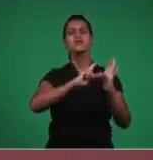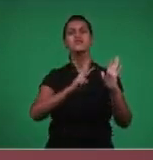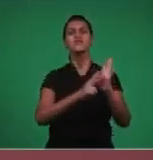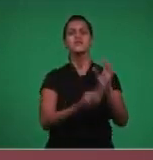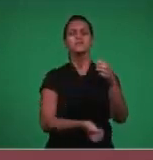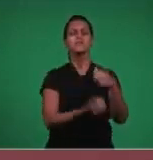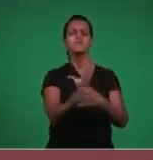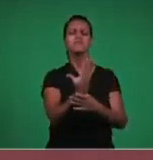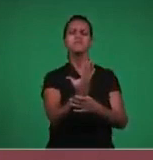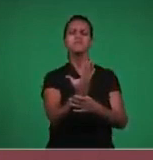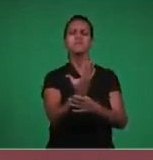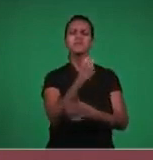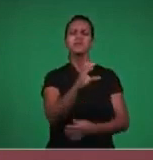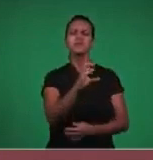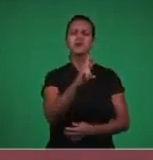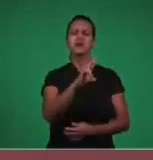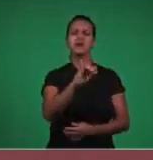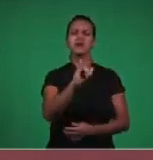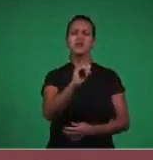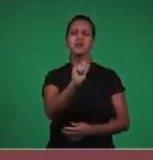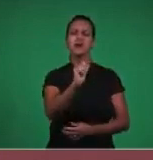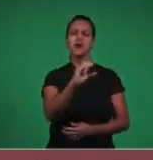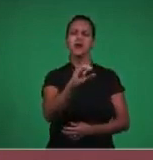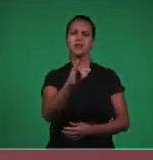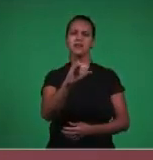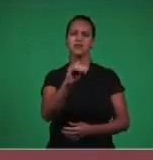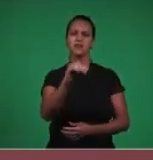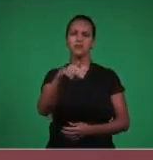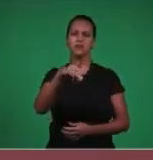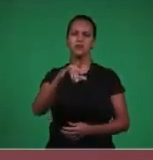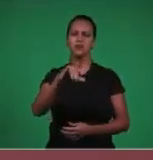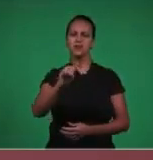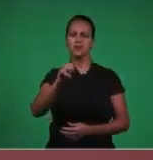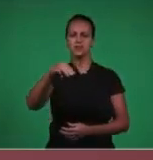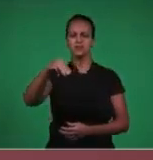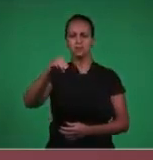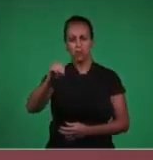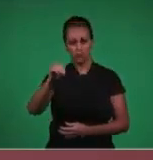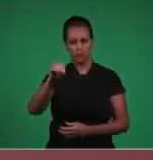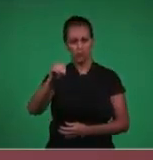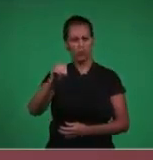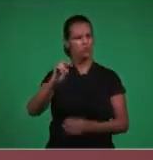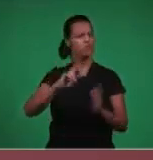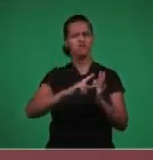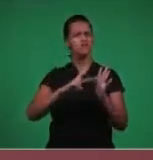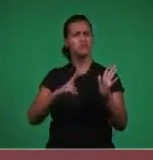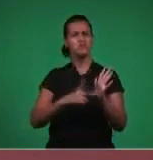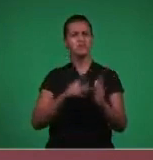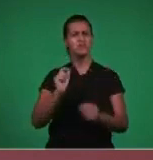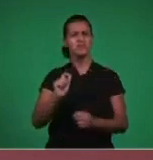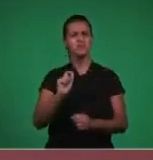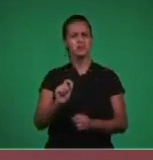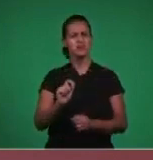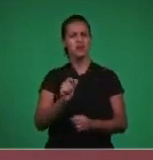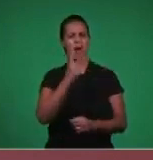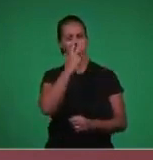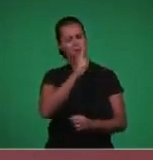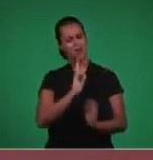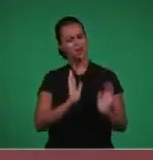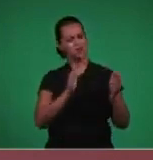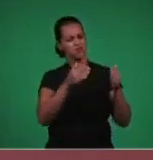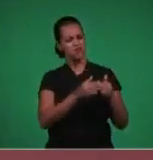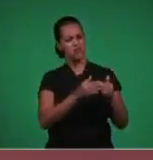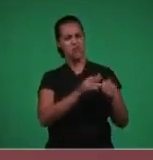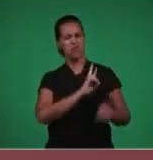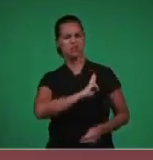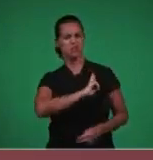fala a palavra criacionismo, as pessoas vinculam essa palavra automaticamente à religião. Ah, ele está falando de criacionismo, ele